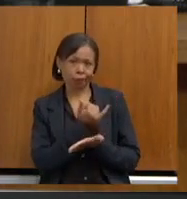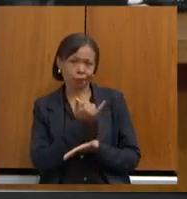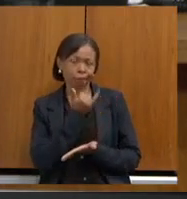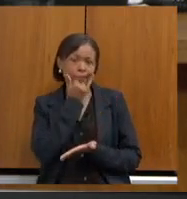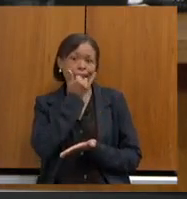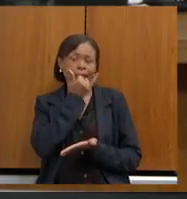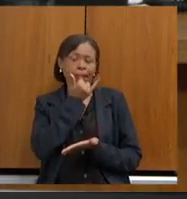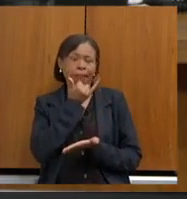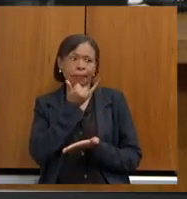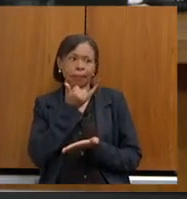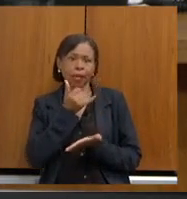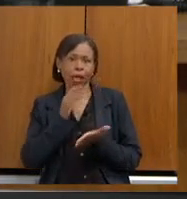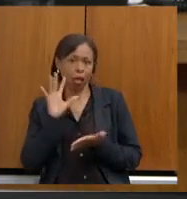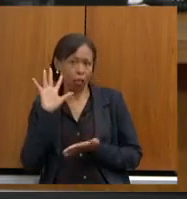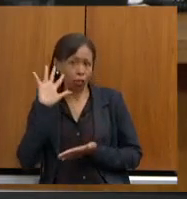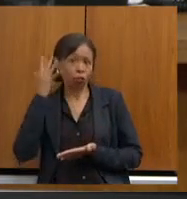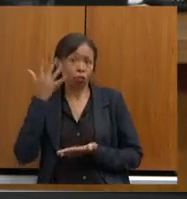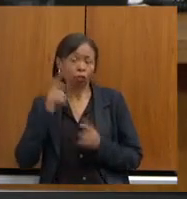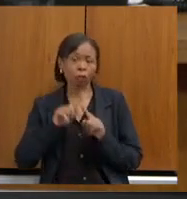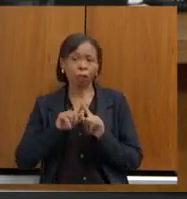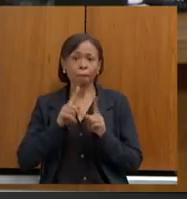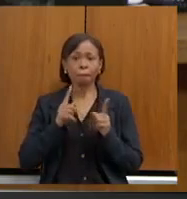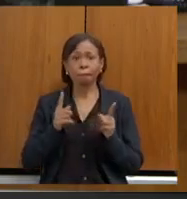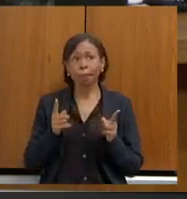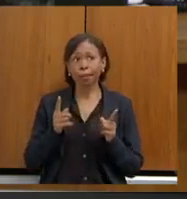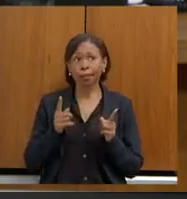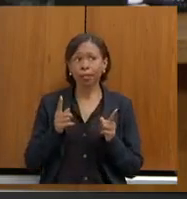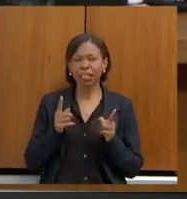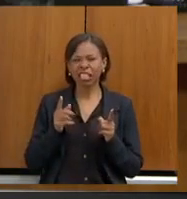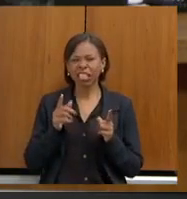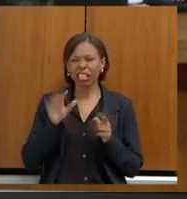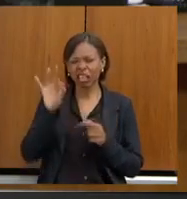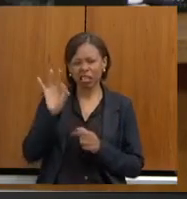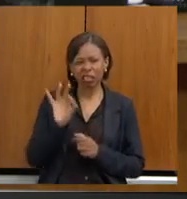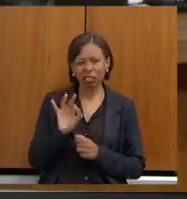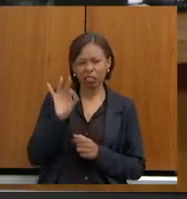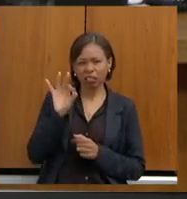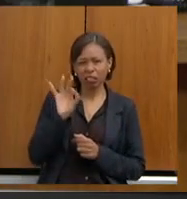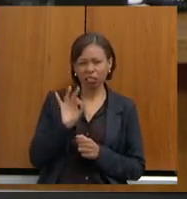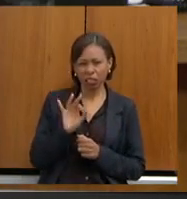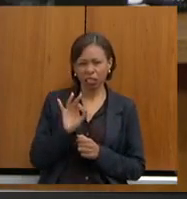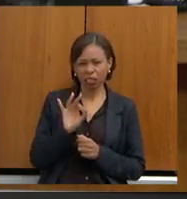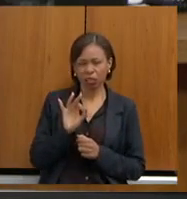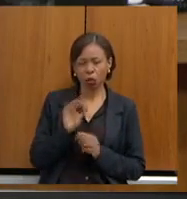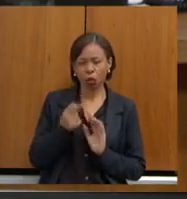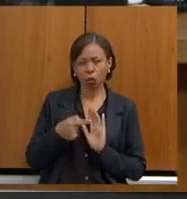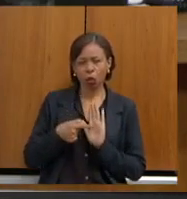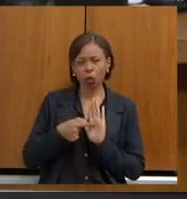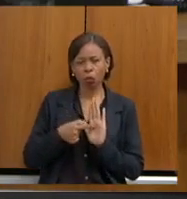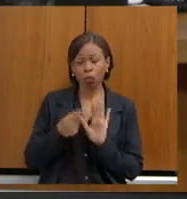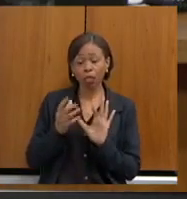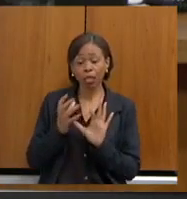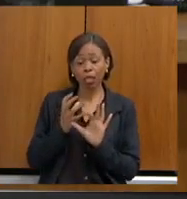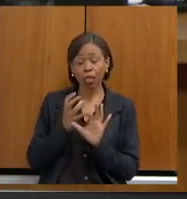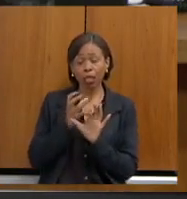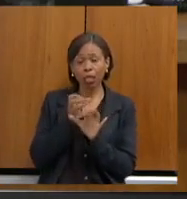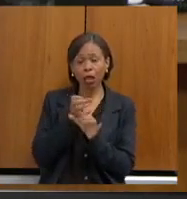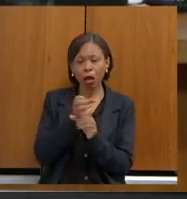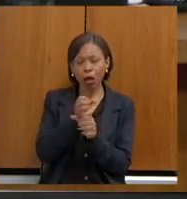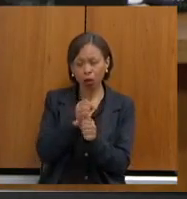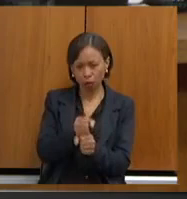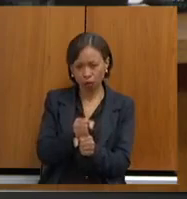a suspeita nem sempre ser das hipóteses mas essa taxa de licitação é calculada só no momento da conclusão do procedimento com o